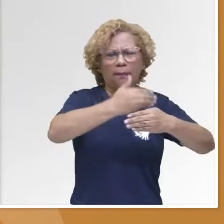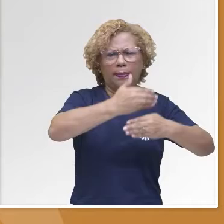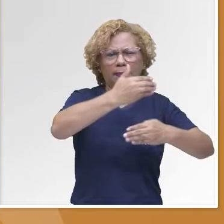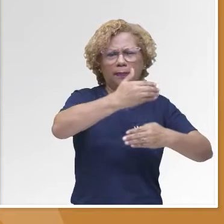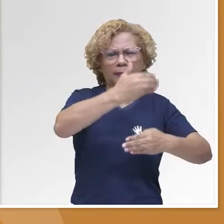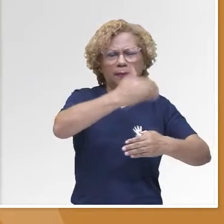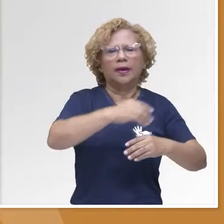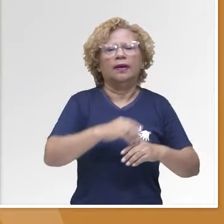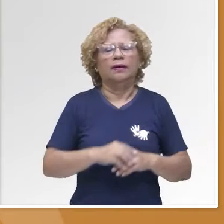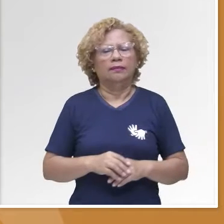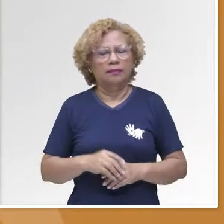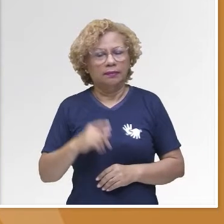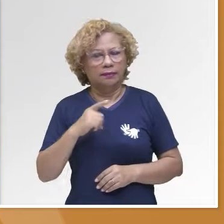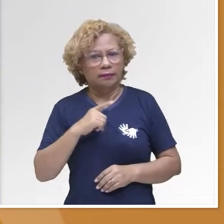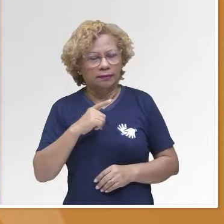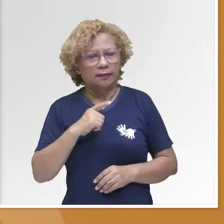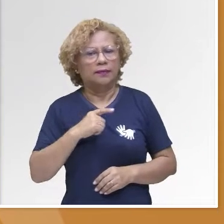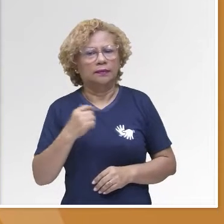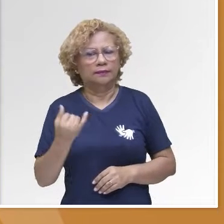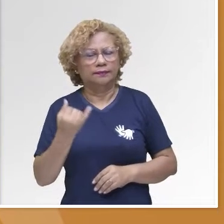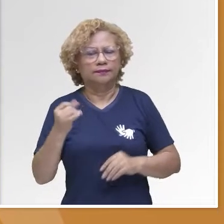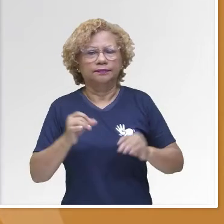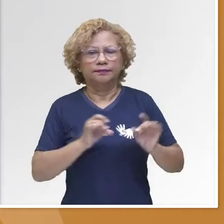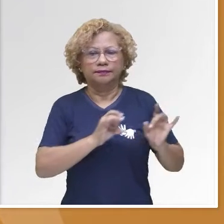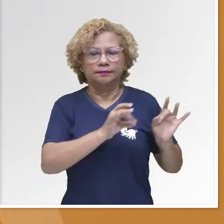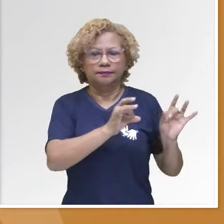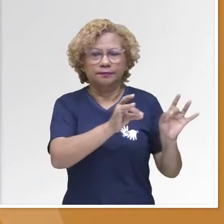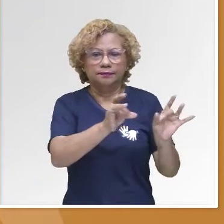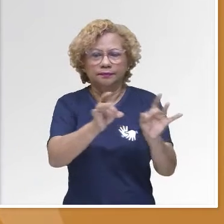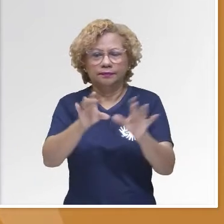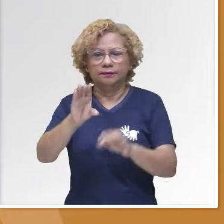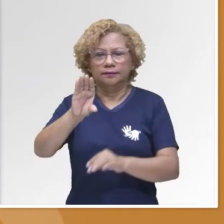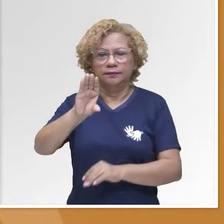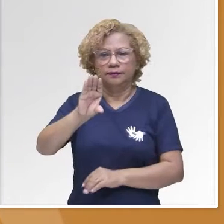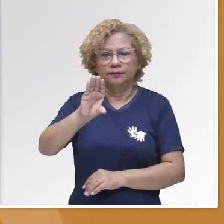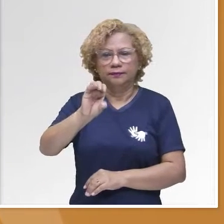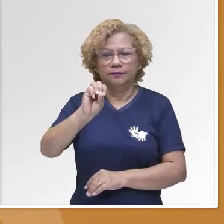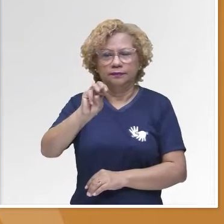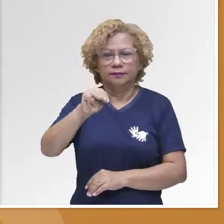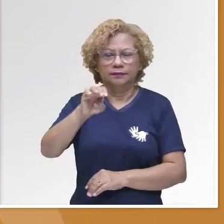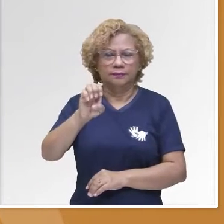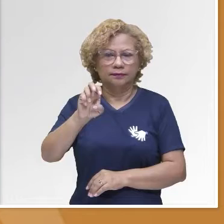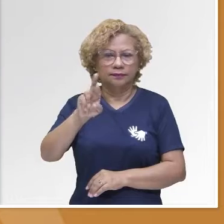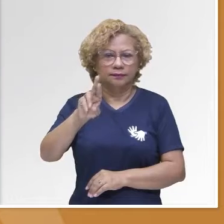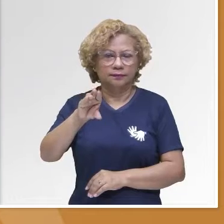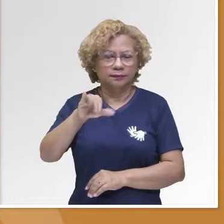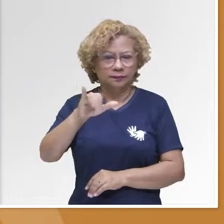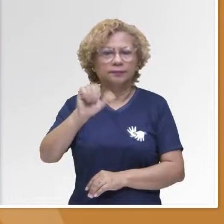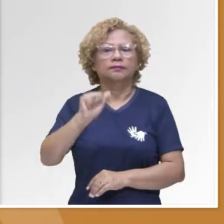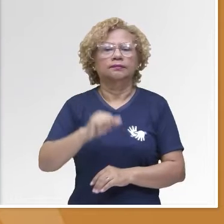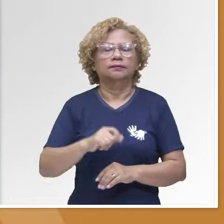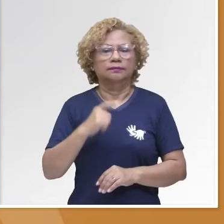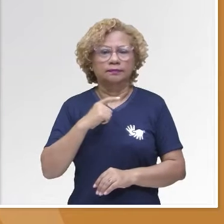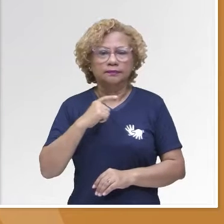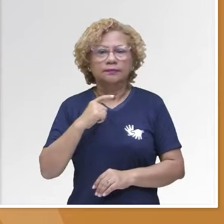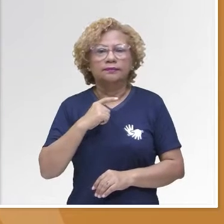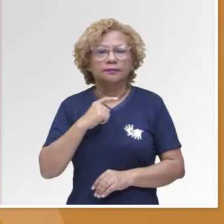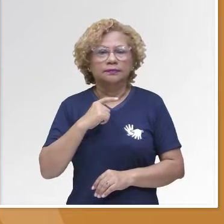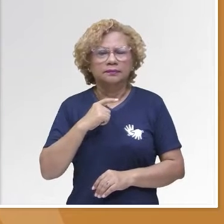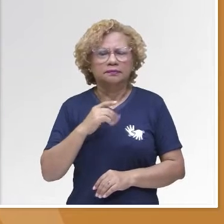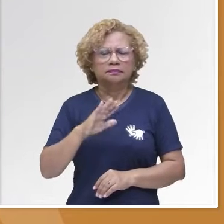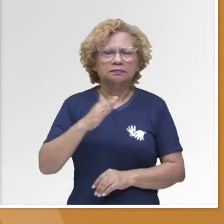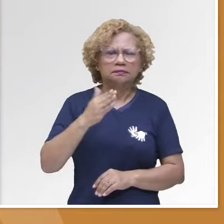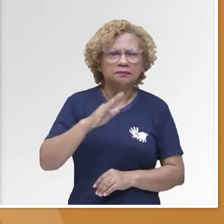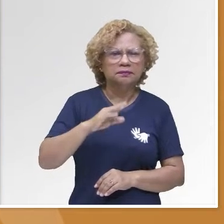comércio realizado entre países. Atualmente, está na casa de 37 milhões de dólares